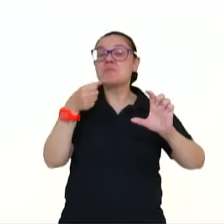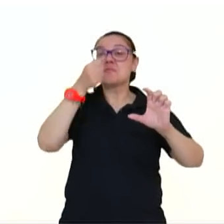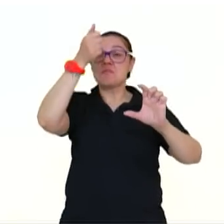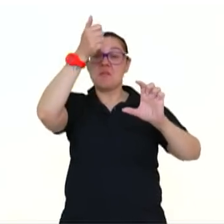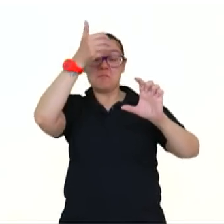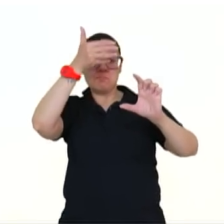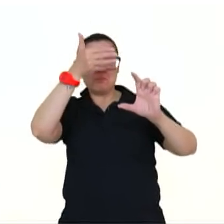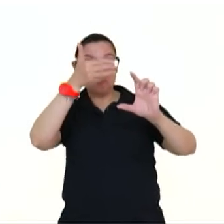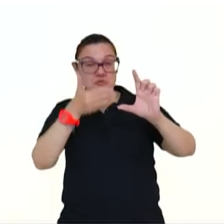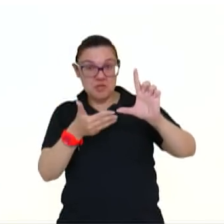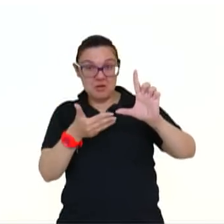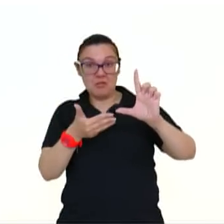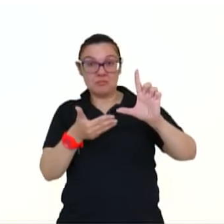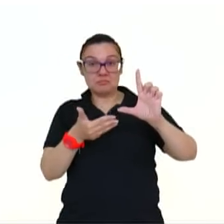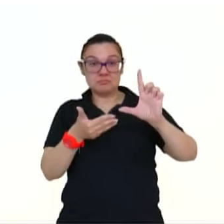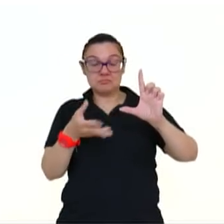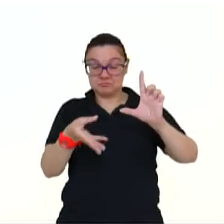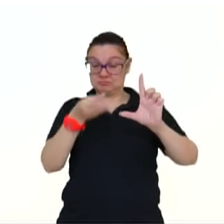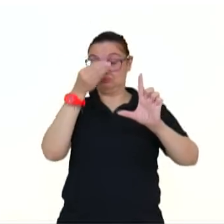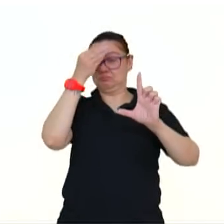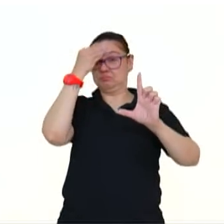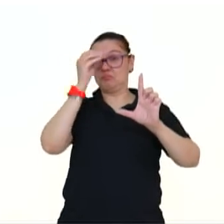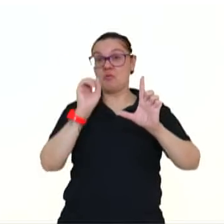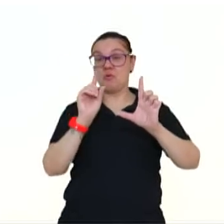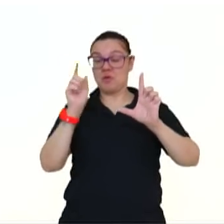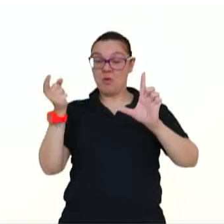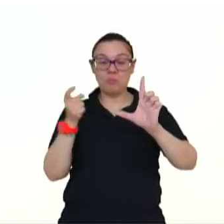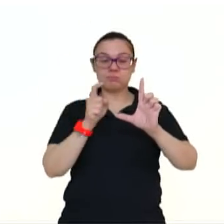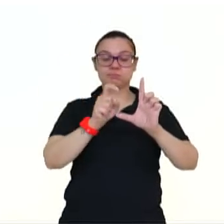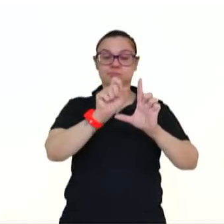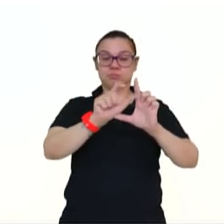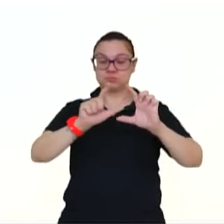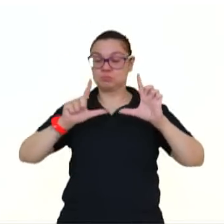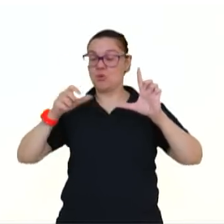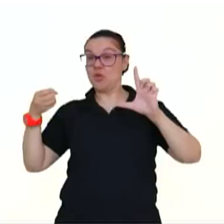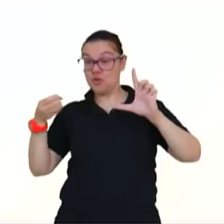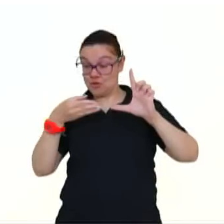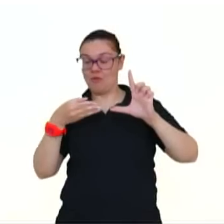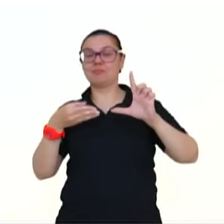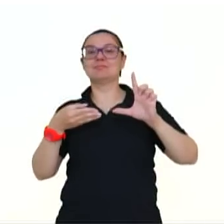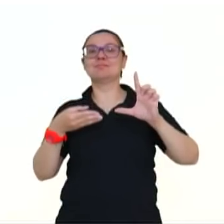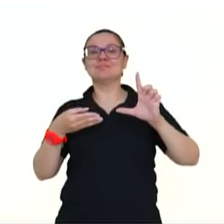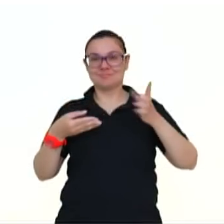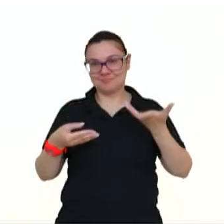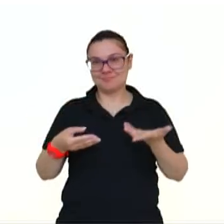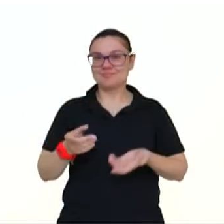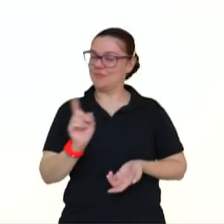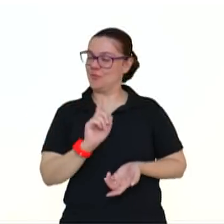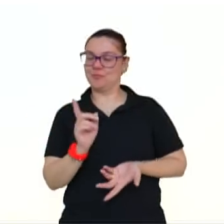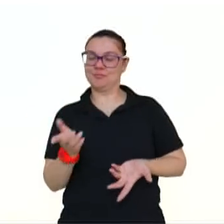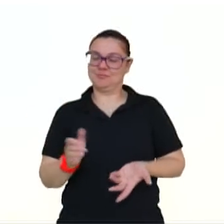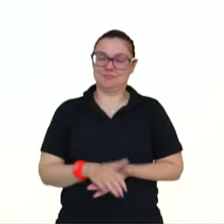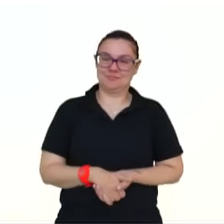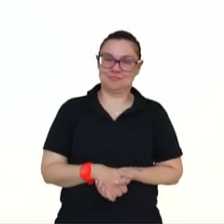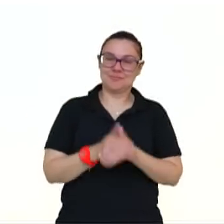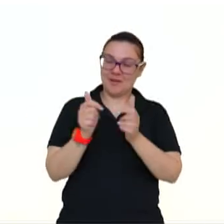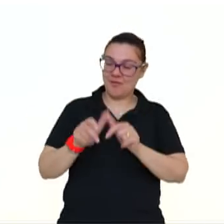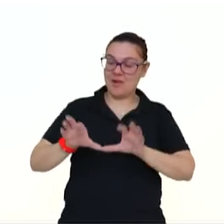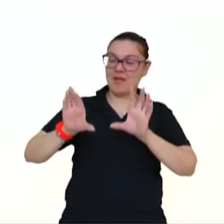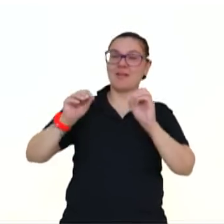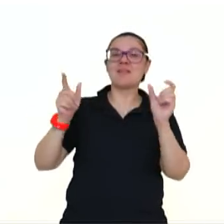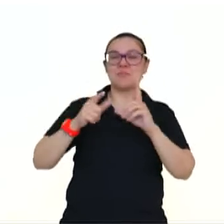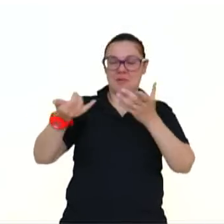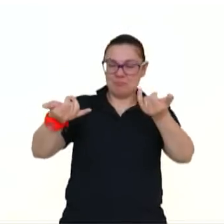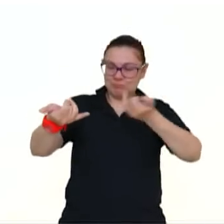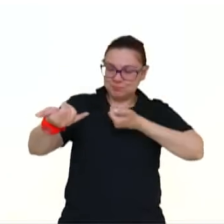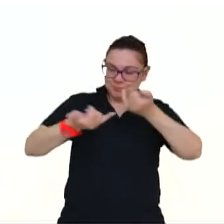você quer ler, obter aquela outra informação ou não. E é claro que a gente sempre quer obter